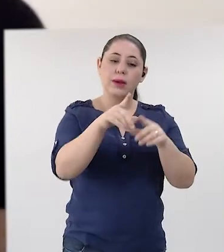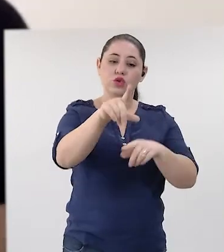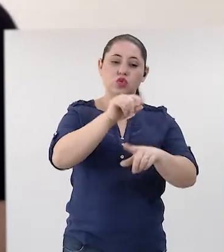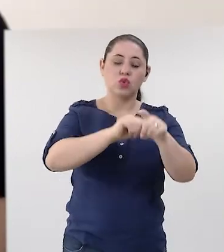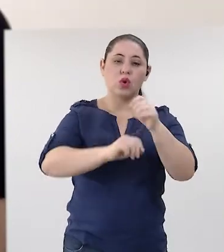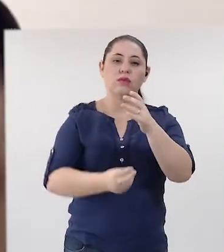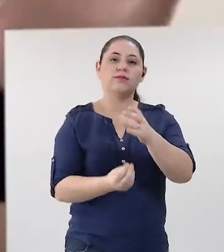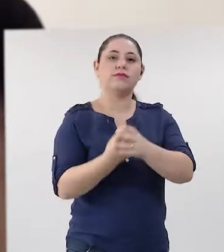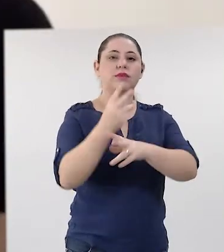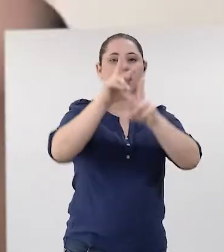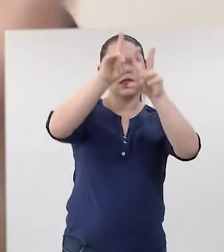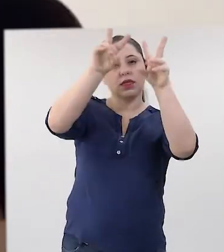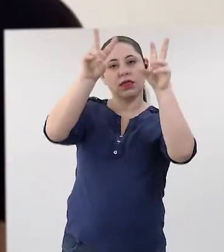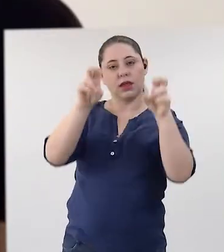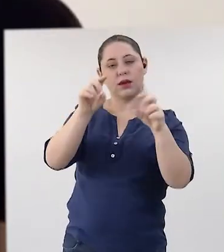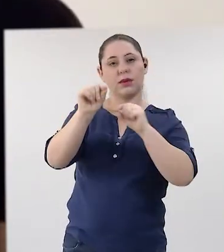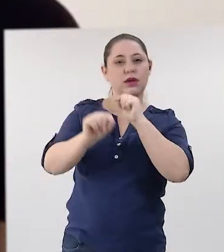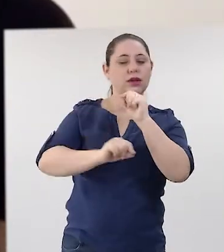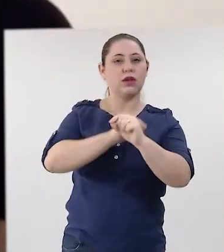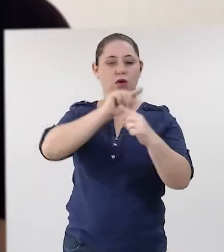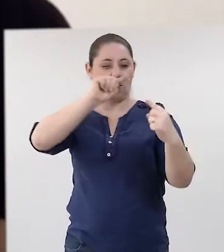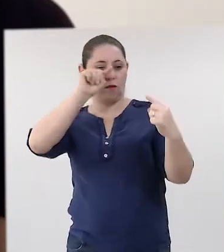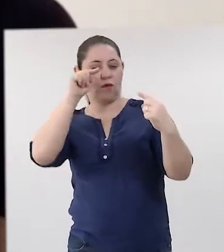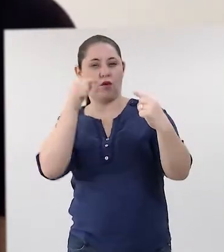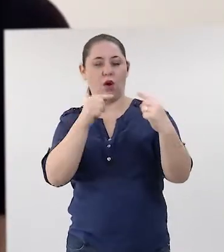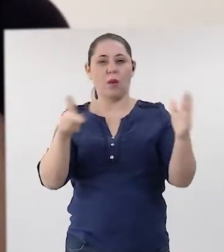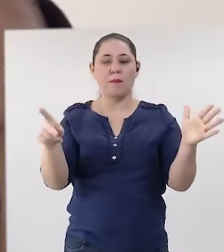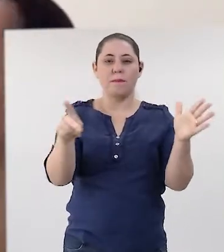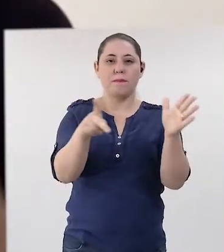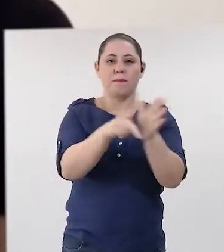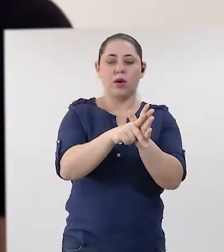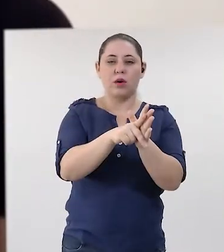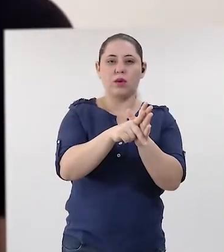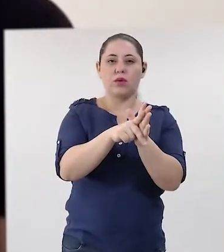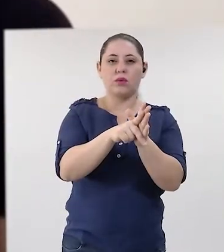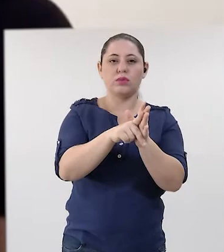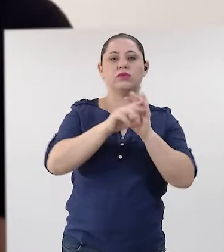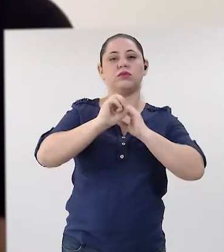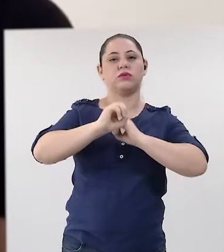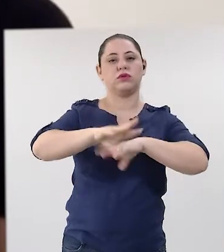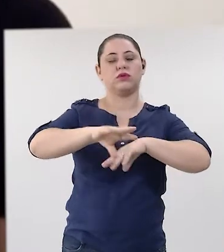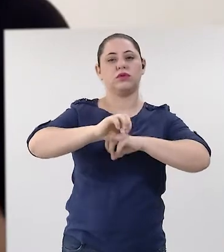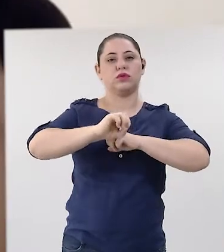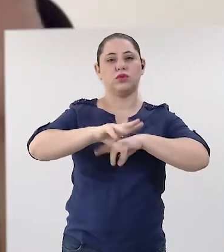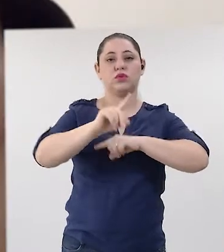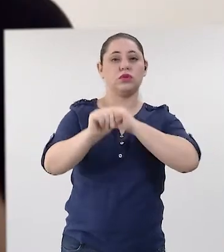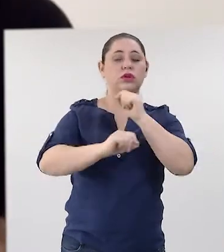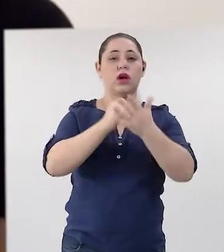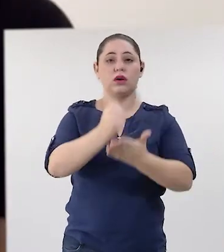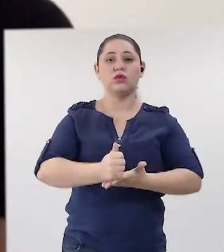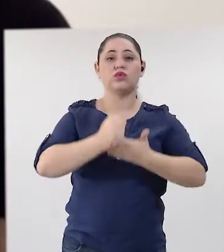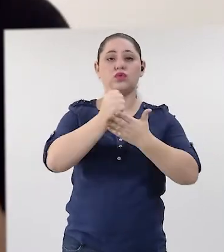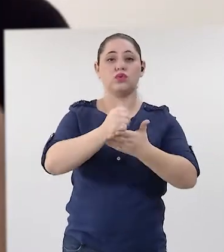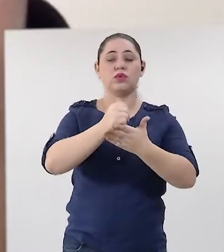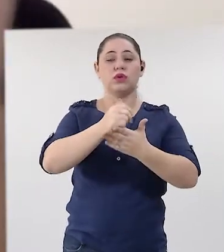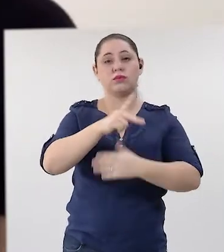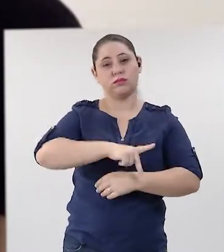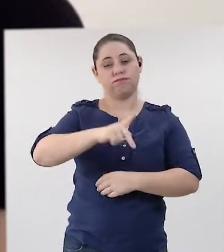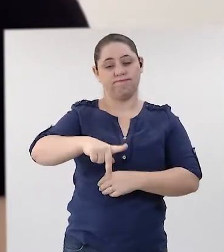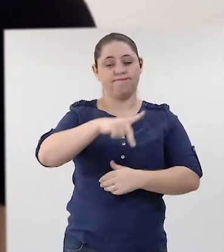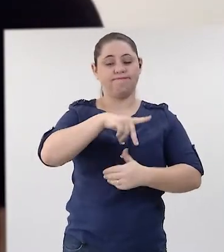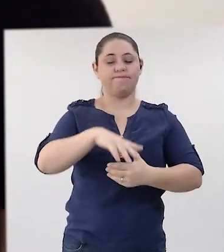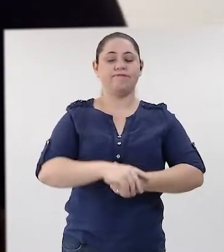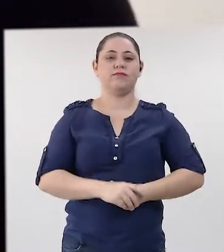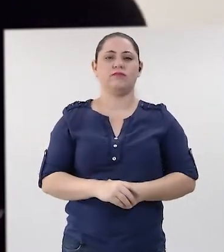do grupo e dessa escolha saiu o tema que era focado diretamente na parte de educação, né, que era auxílio